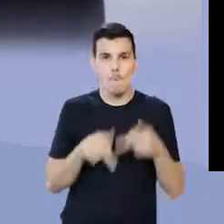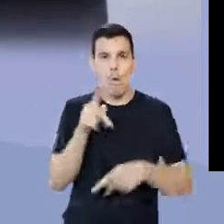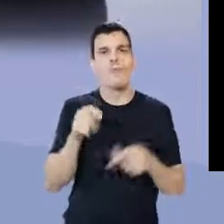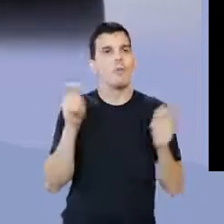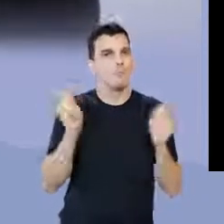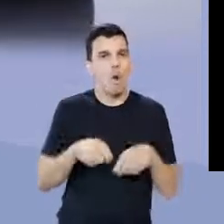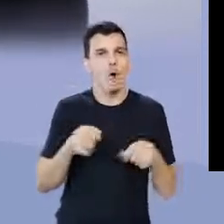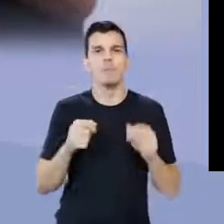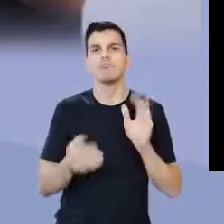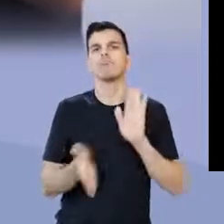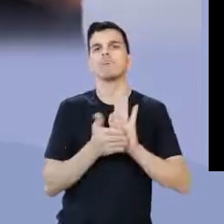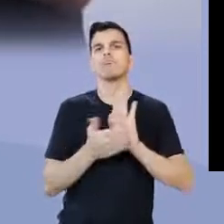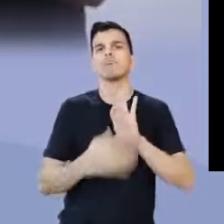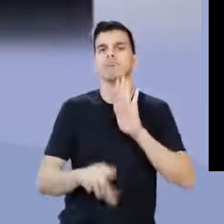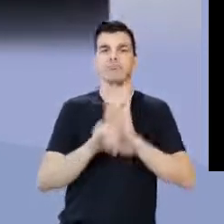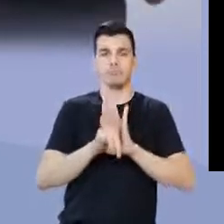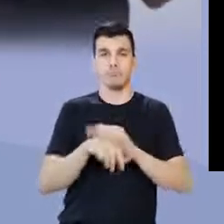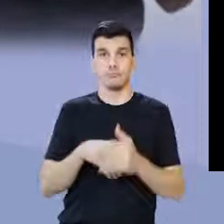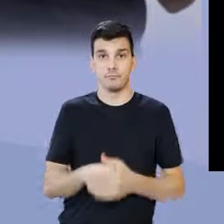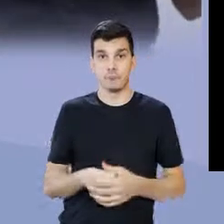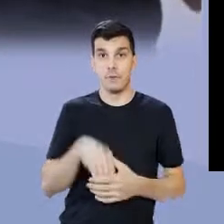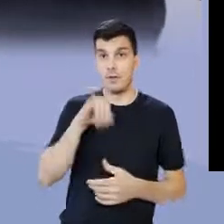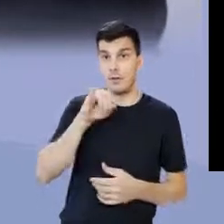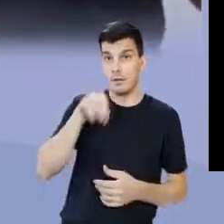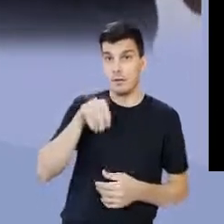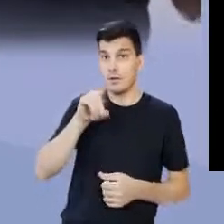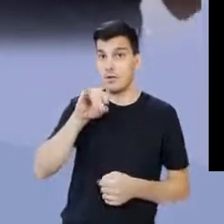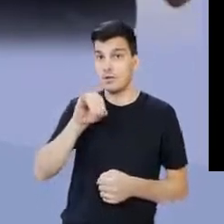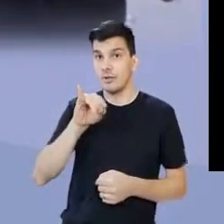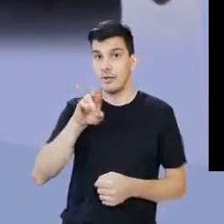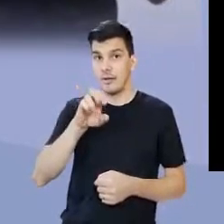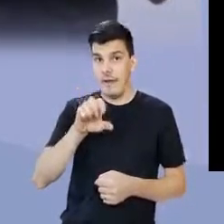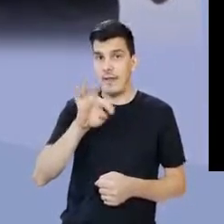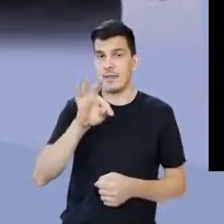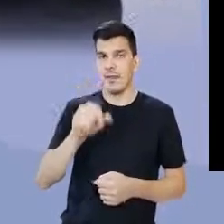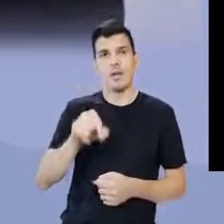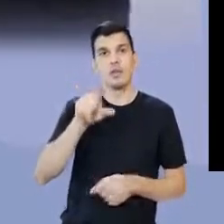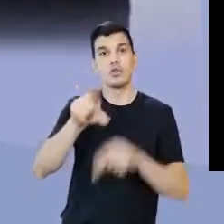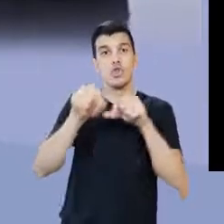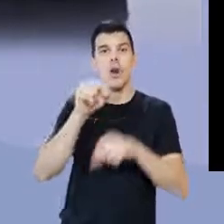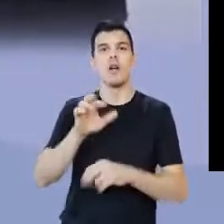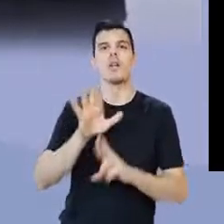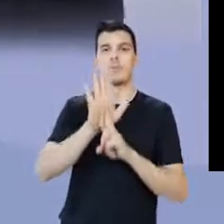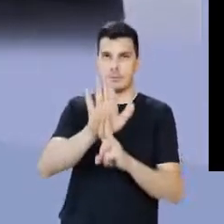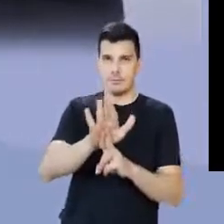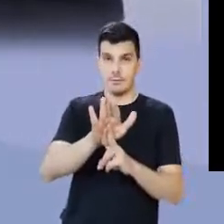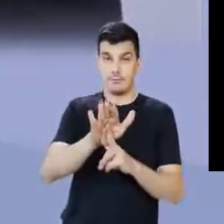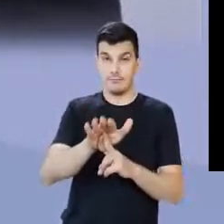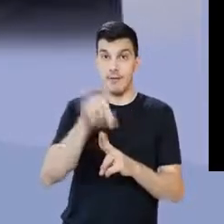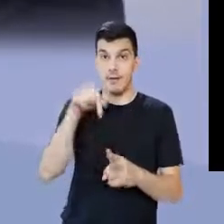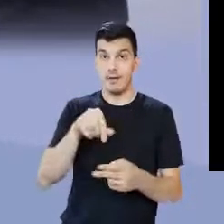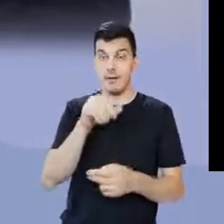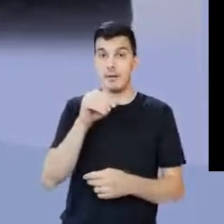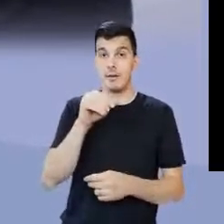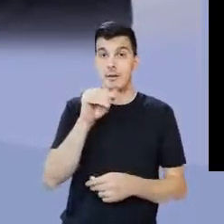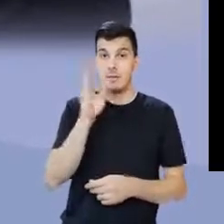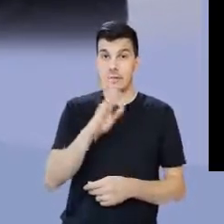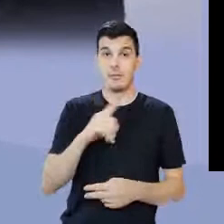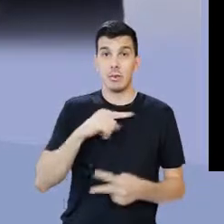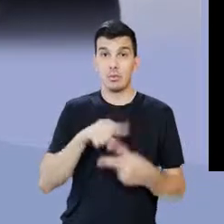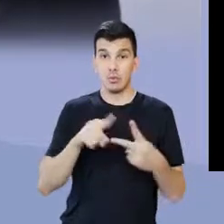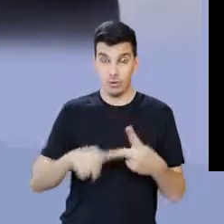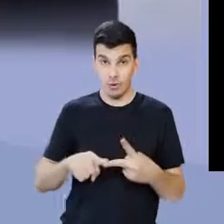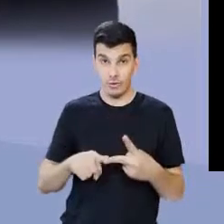o povo mesmo toma as decisões. Indireta é quando a gente escolhe um representante. No Brasil nós temos os dois. Eu, quando escolho